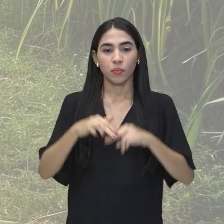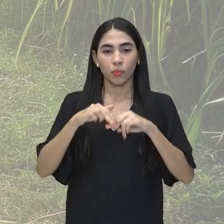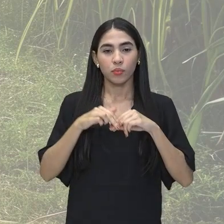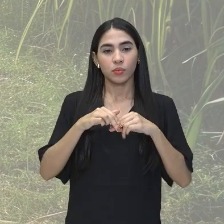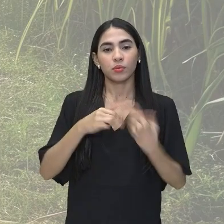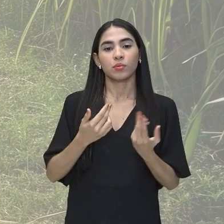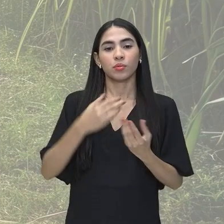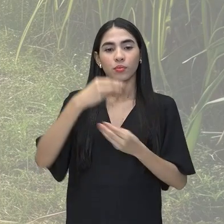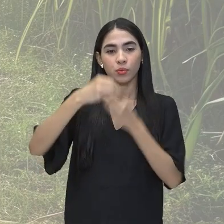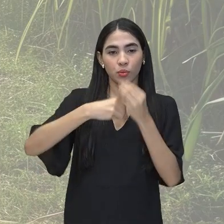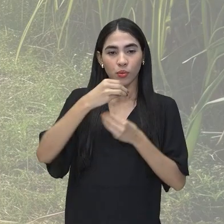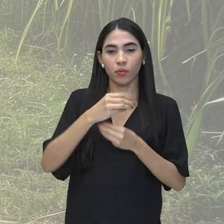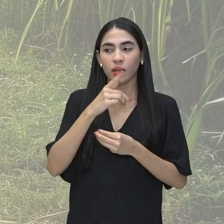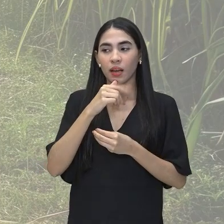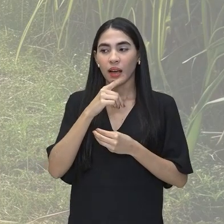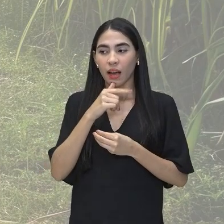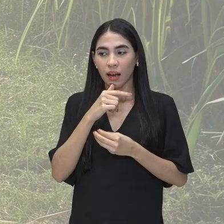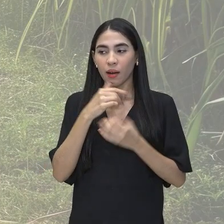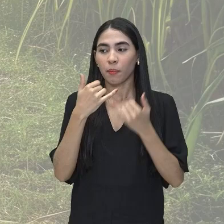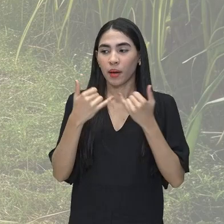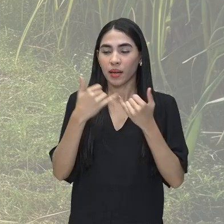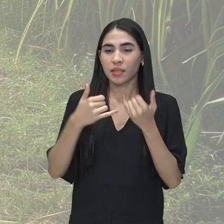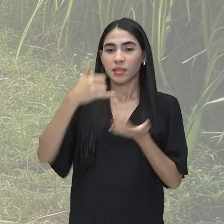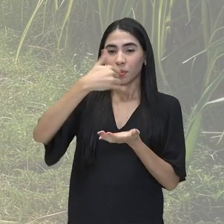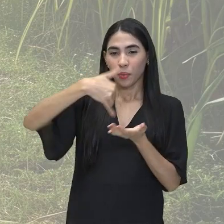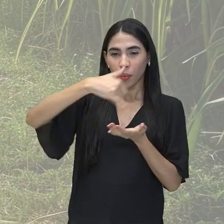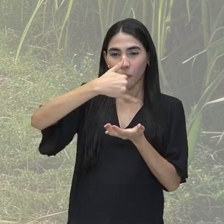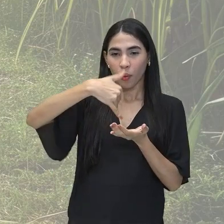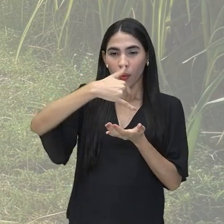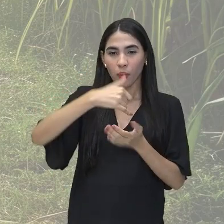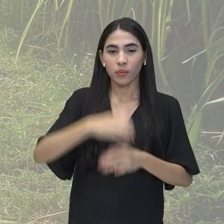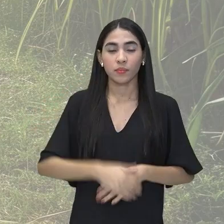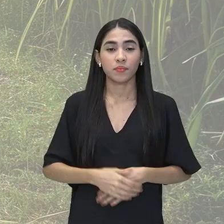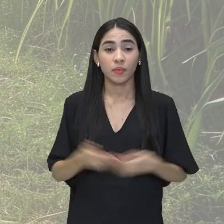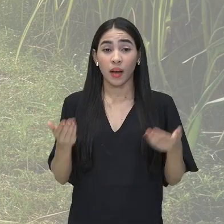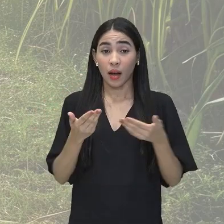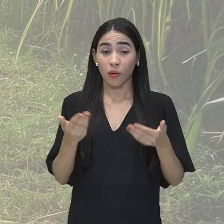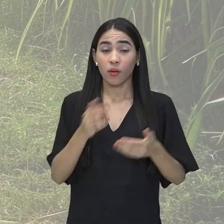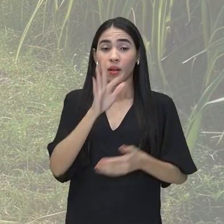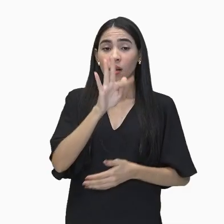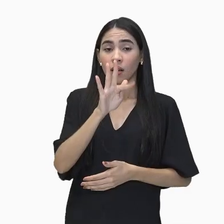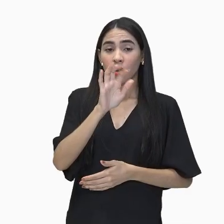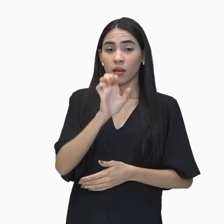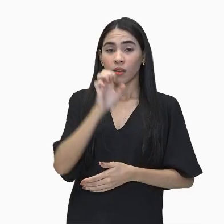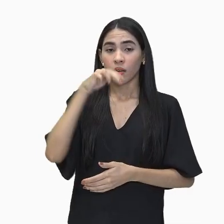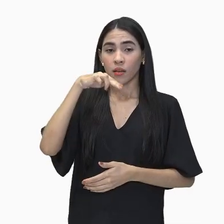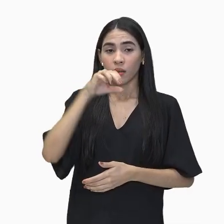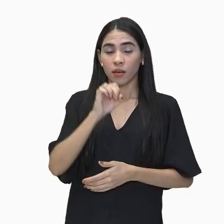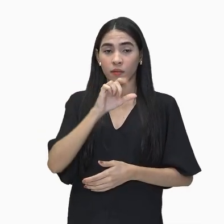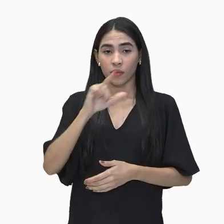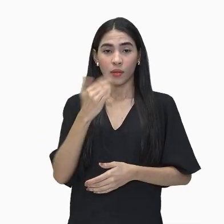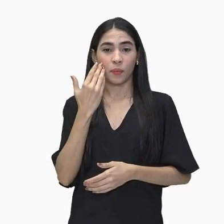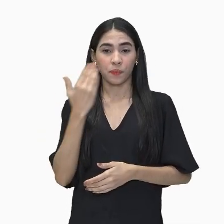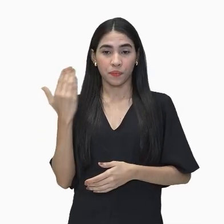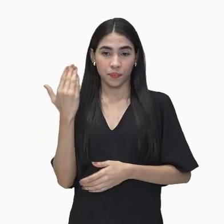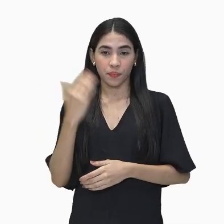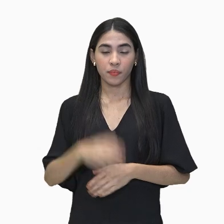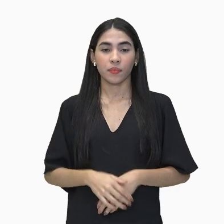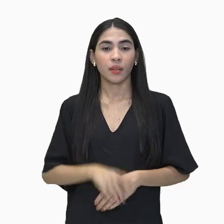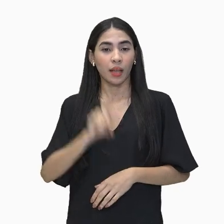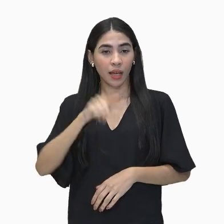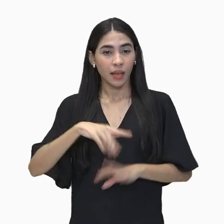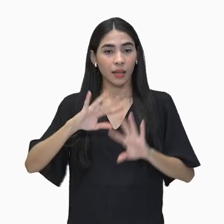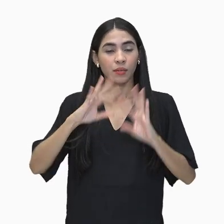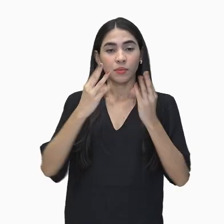sangue, ok? Agora que vemos os álcoois, vou mostrar para vocês o fenol. O que são os fenóis? São compostos